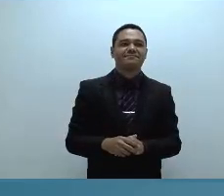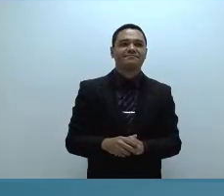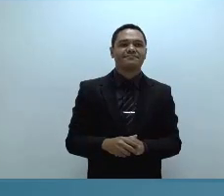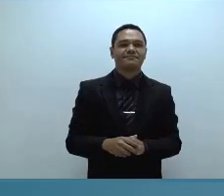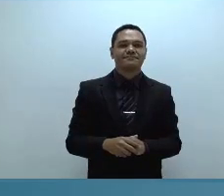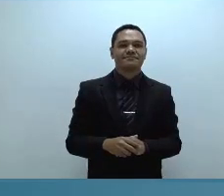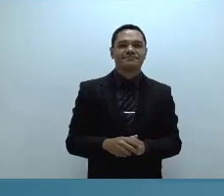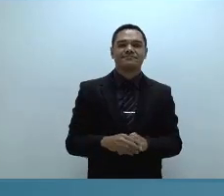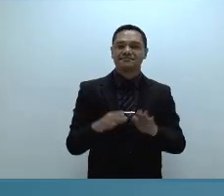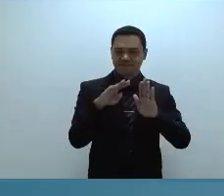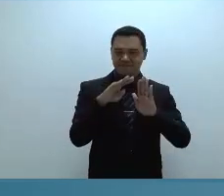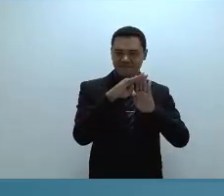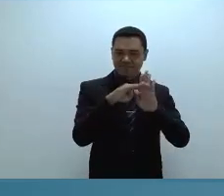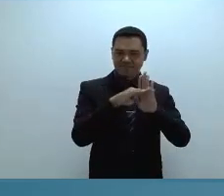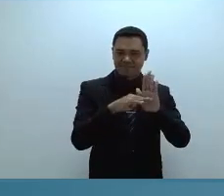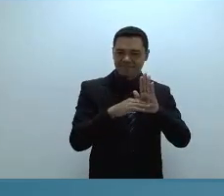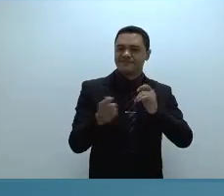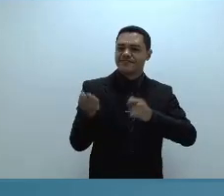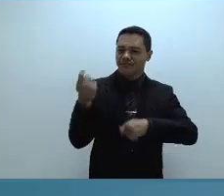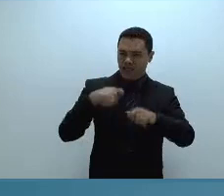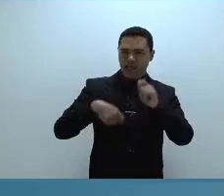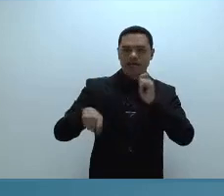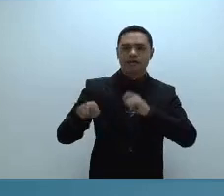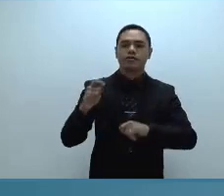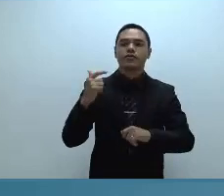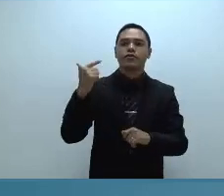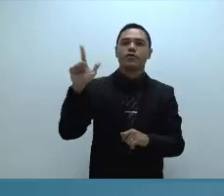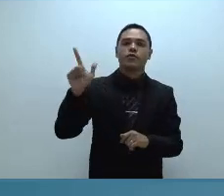Parte administrativa extra pauta.